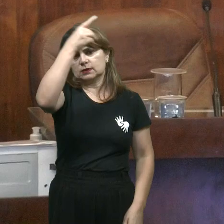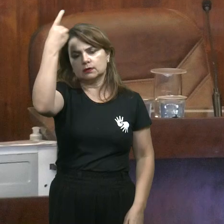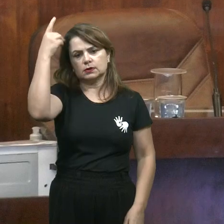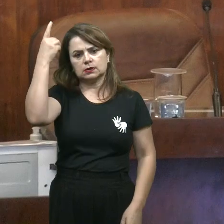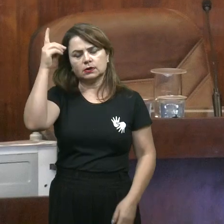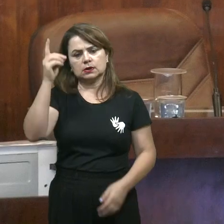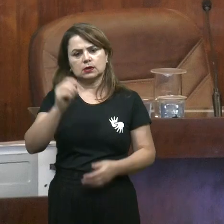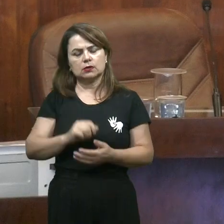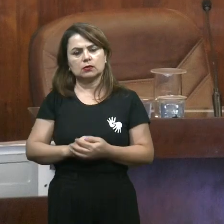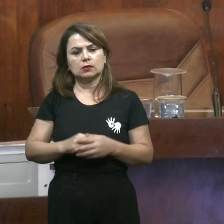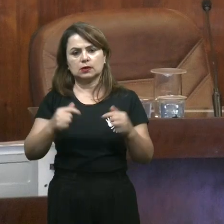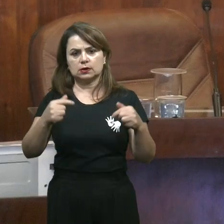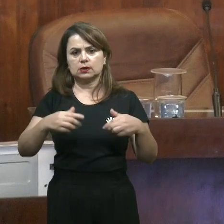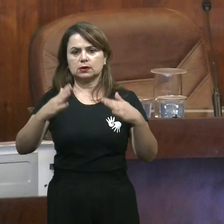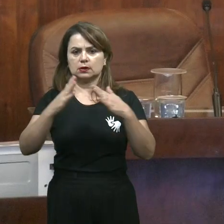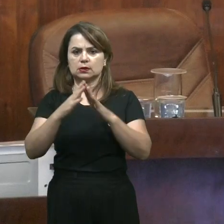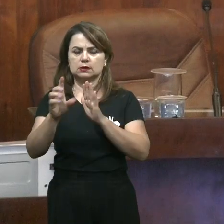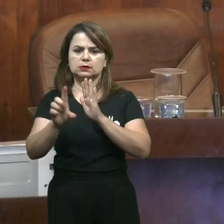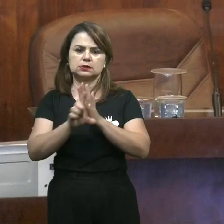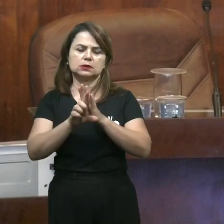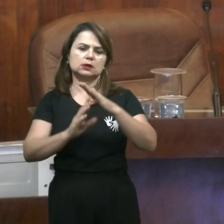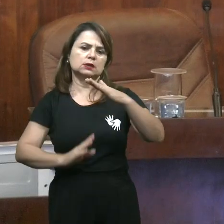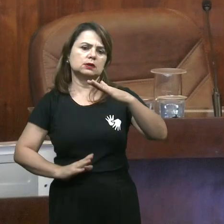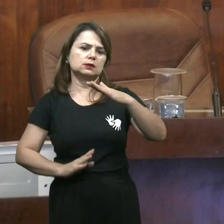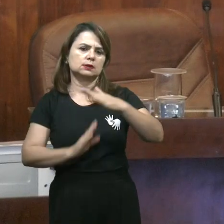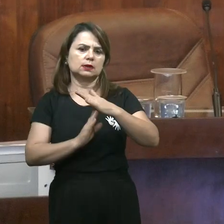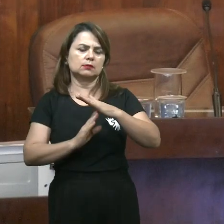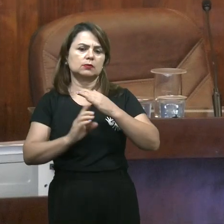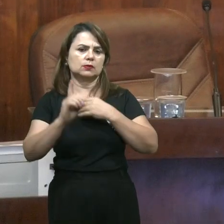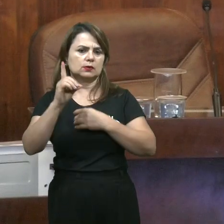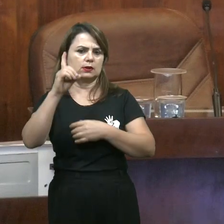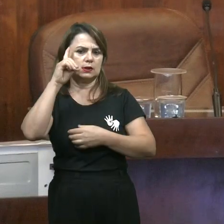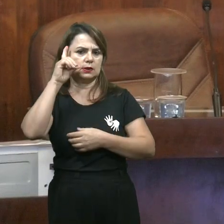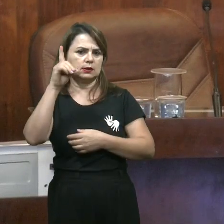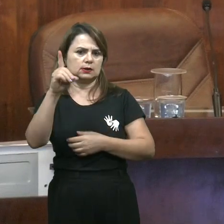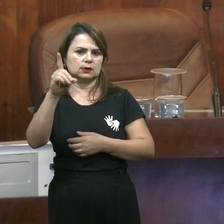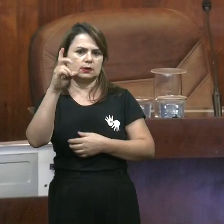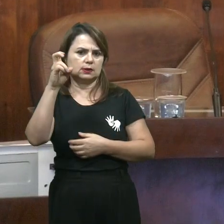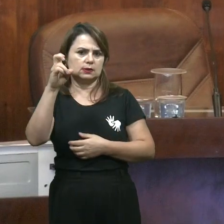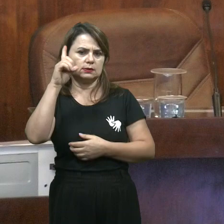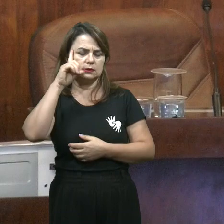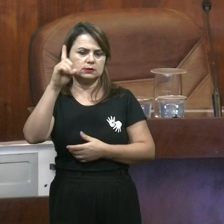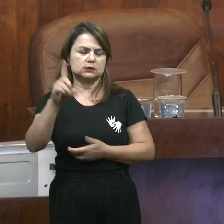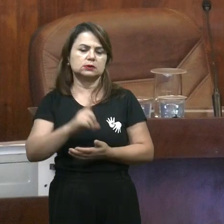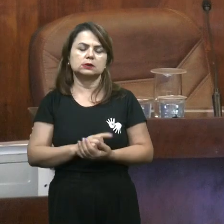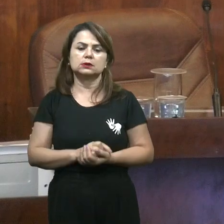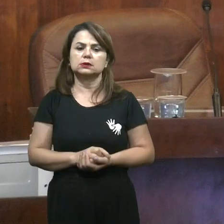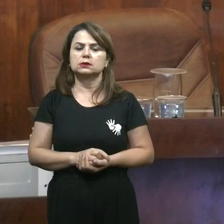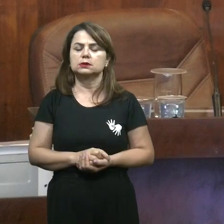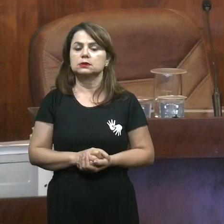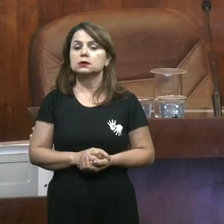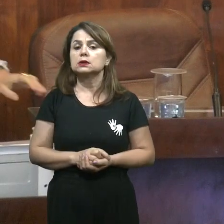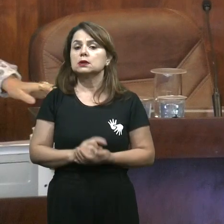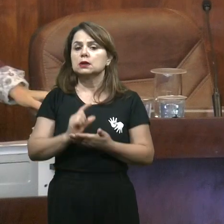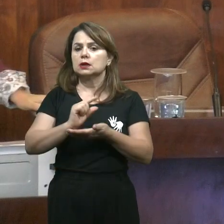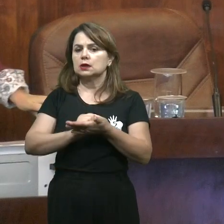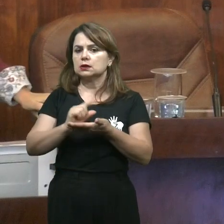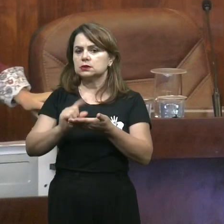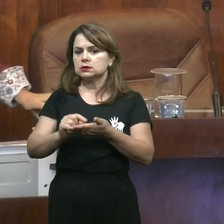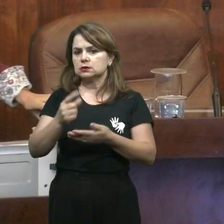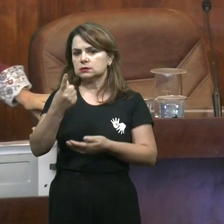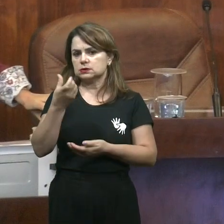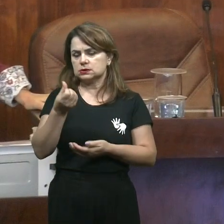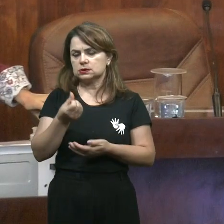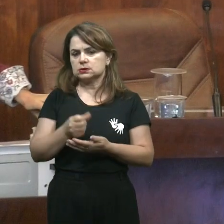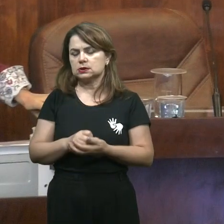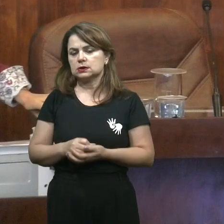que informe essa casa, dentro do prazo regimental de 15 dias, sobre pena de responsabilidade, de acordo do artigo 16 da lei orgânica do